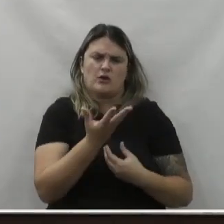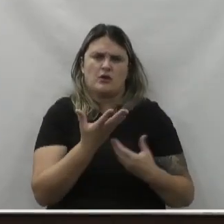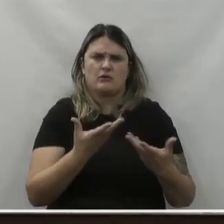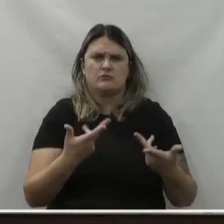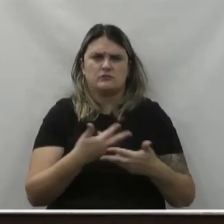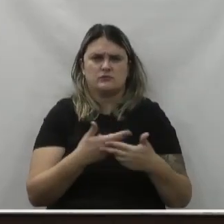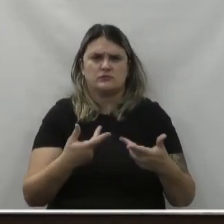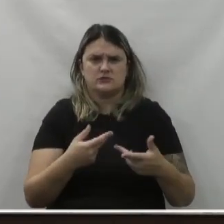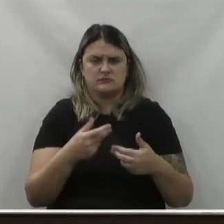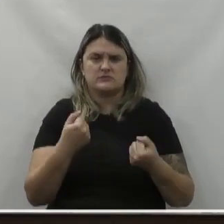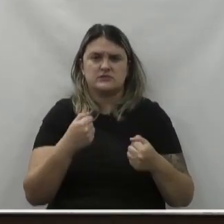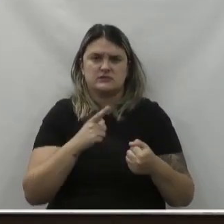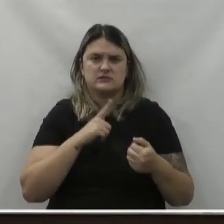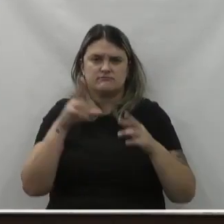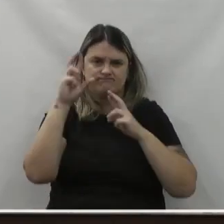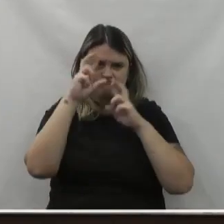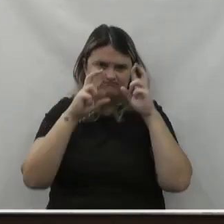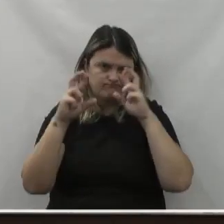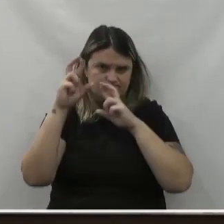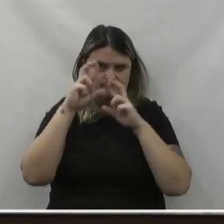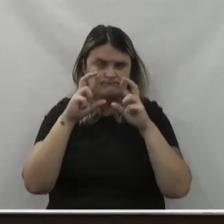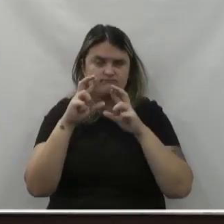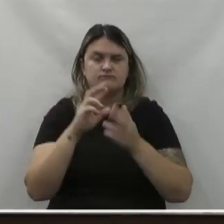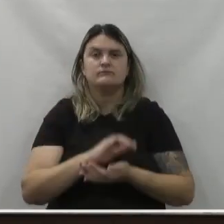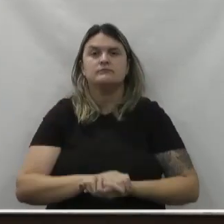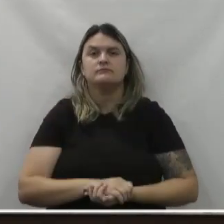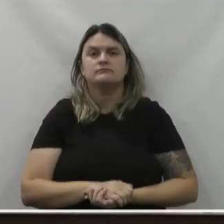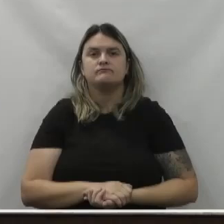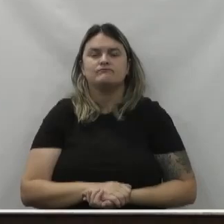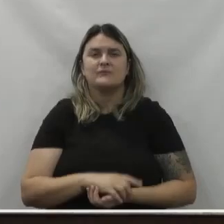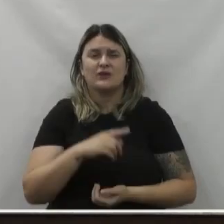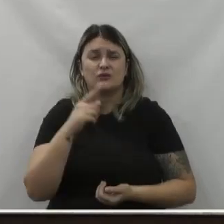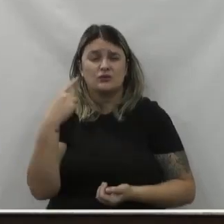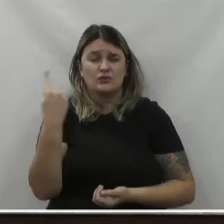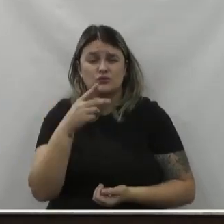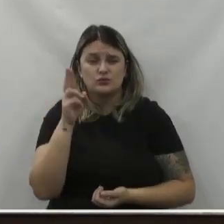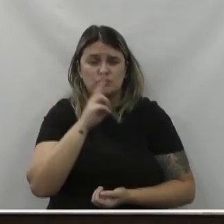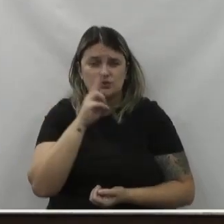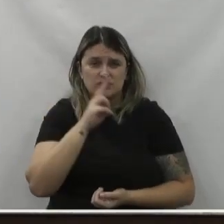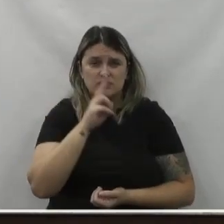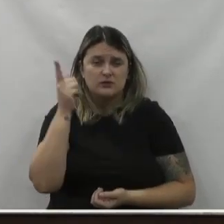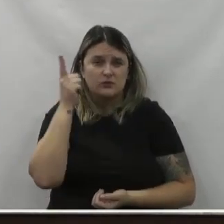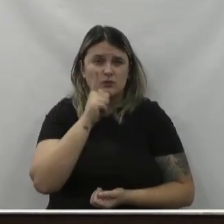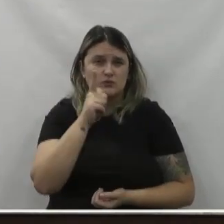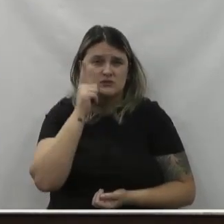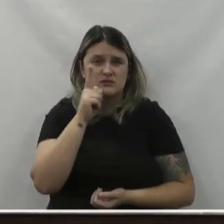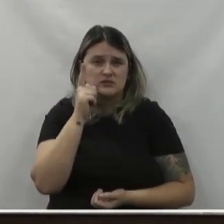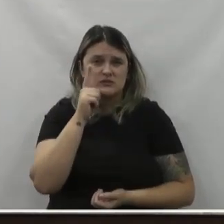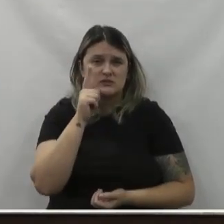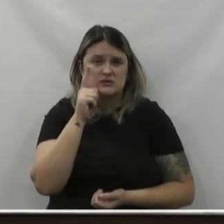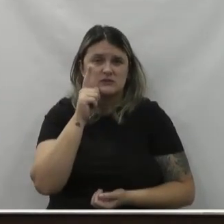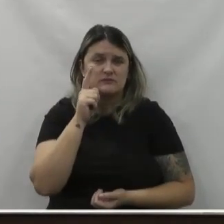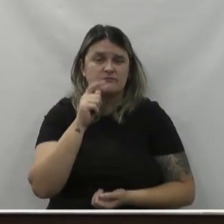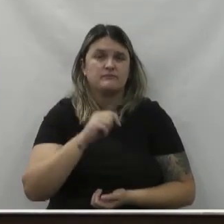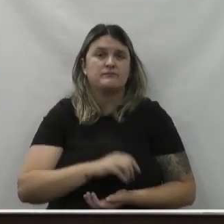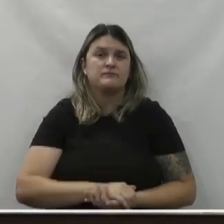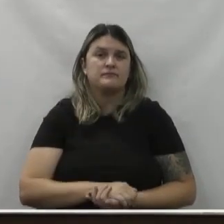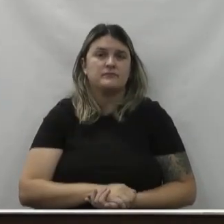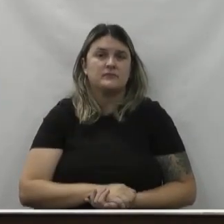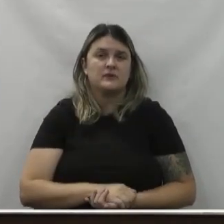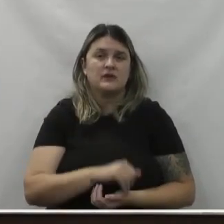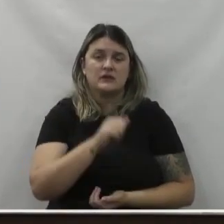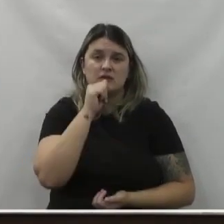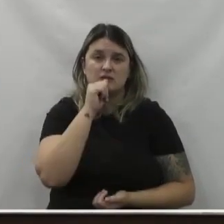fiscalização. Diante disso, considerando a urgência de garantir o cumprimento e a efetividade da legislação e